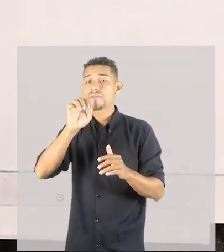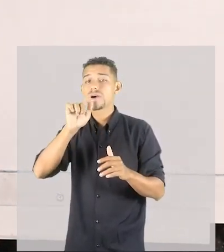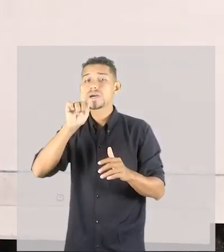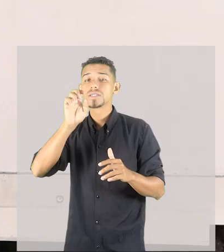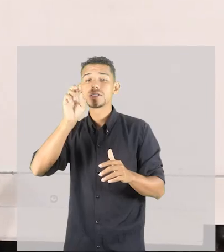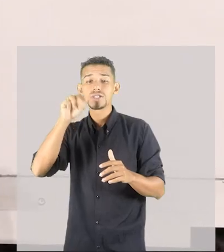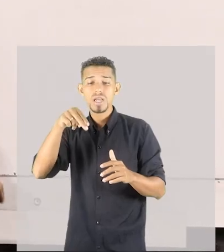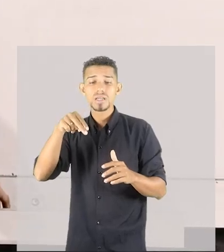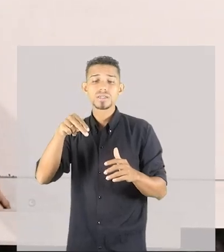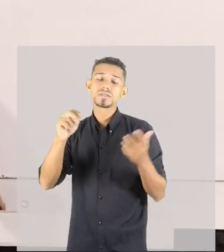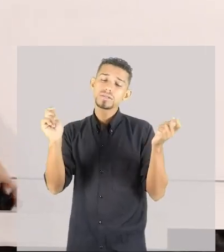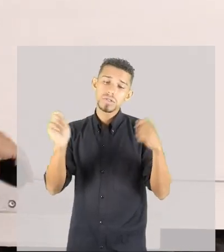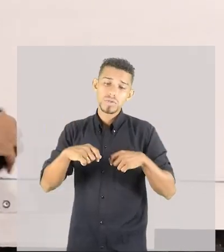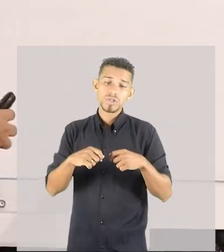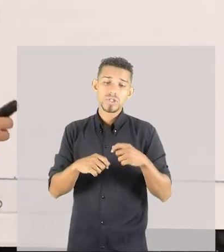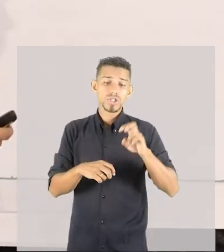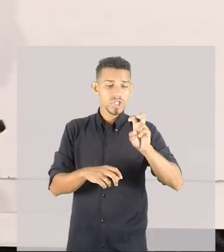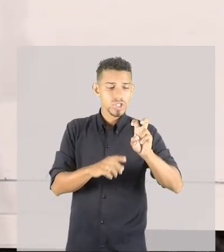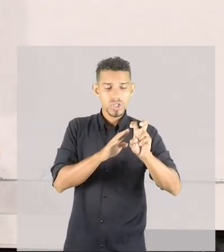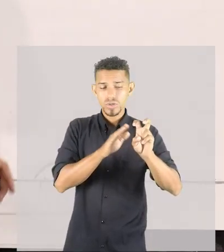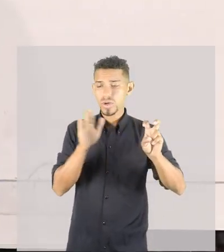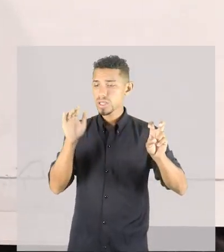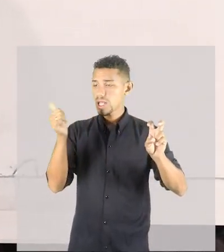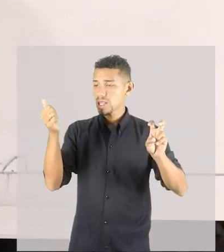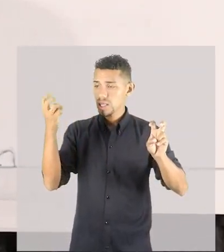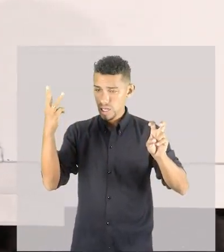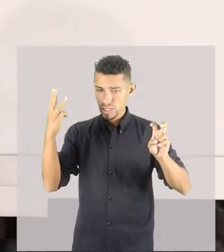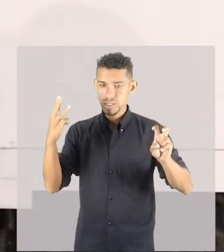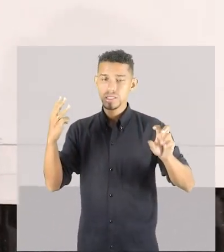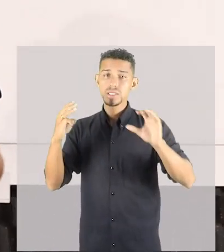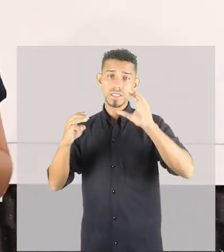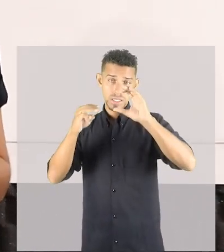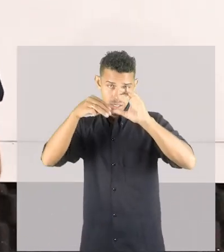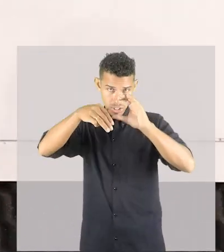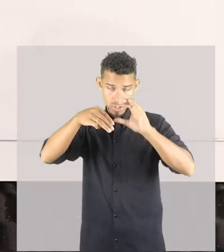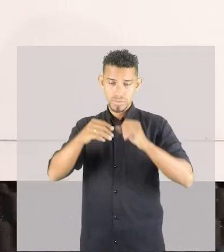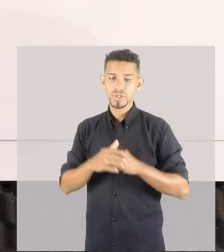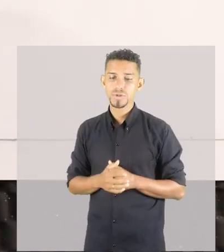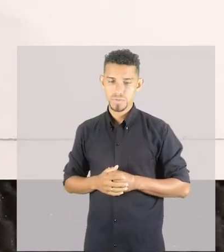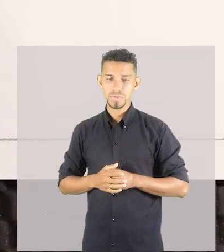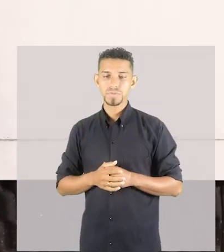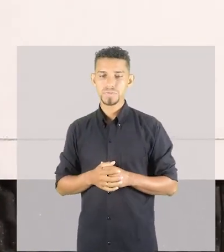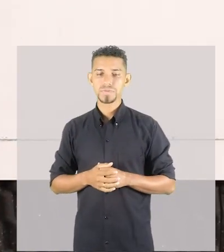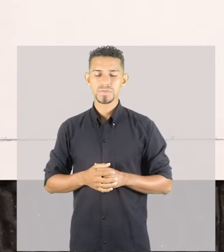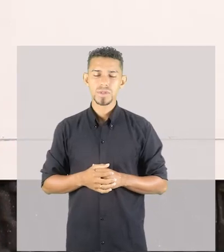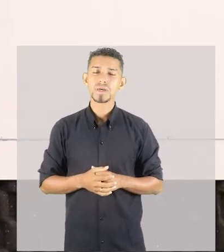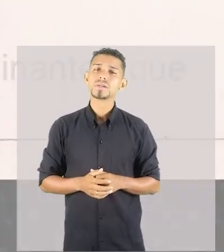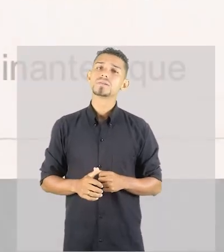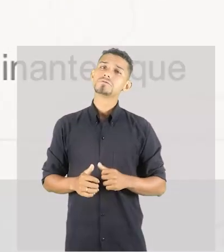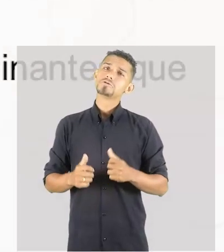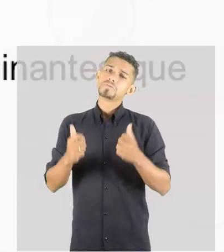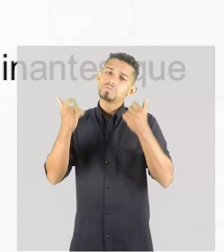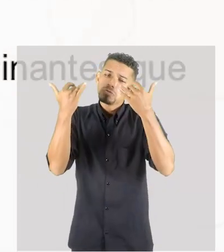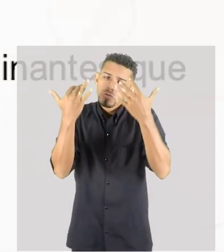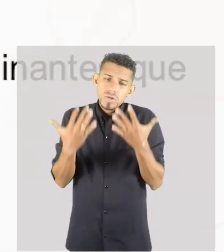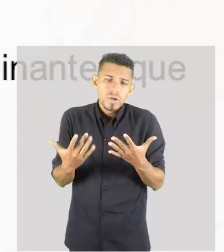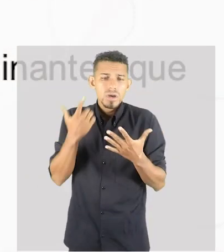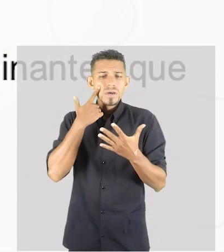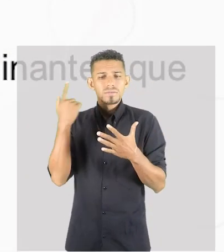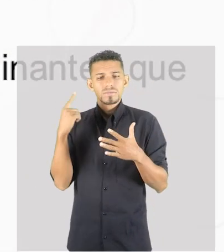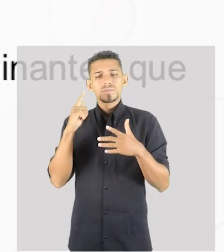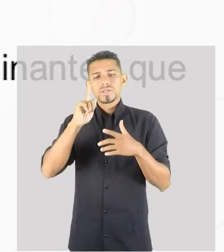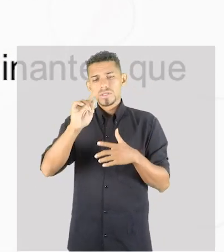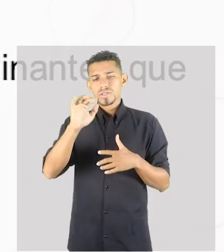Então, analisa comigo aqui as alternativas, que falam o seguinte. Sobre os genótipos, em cada uma das